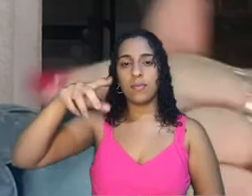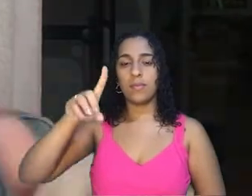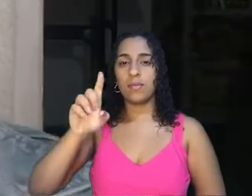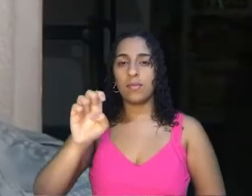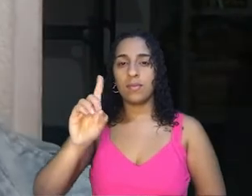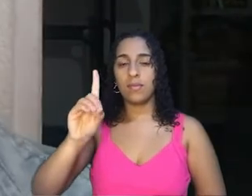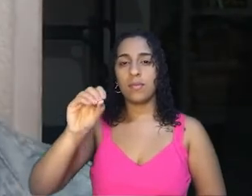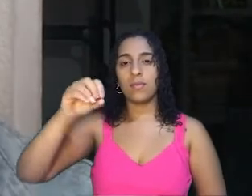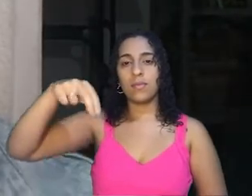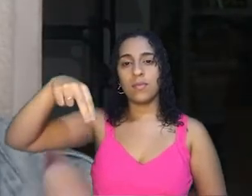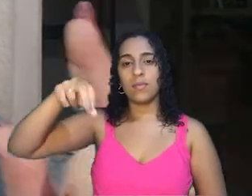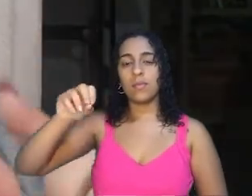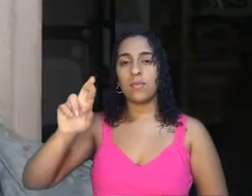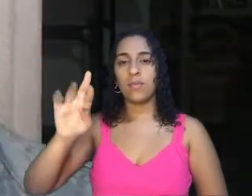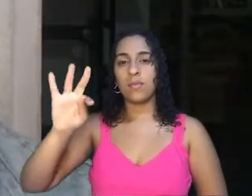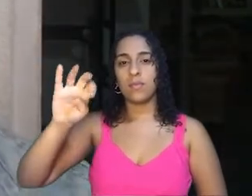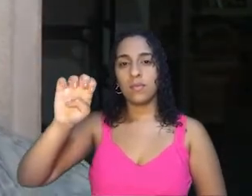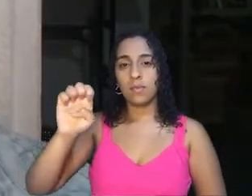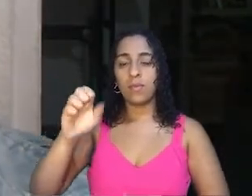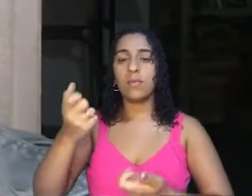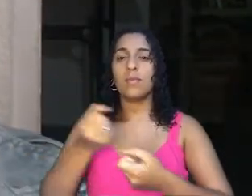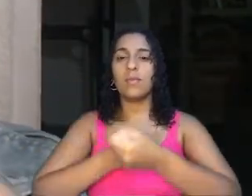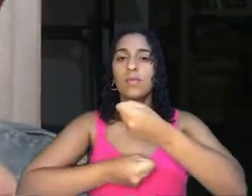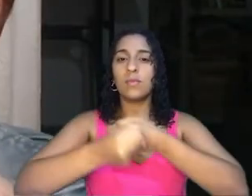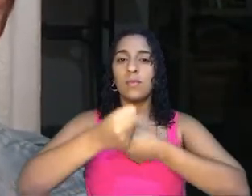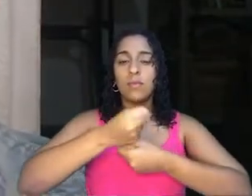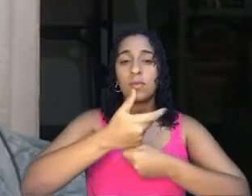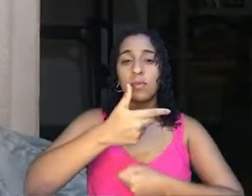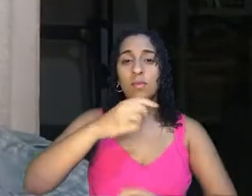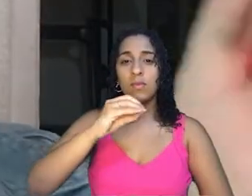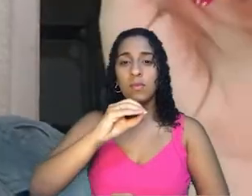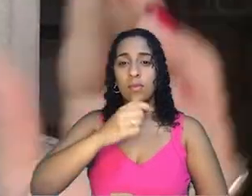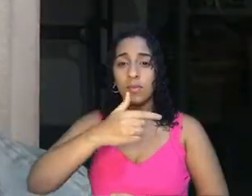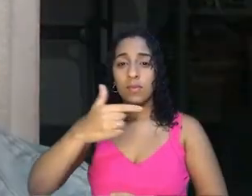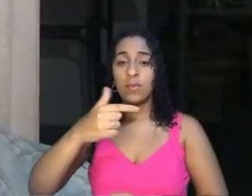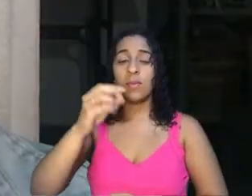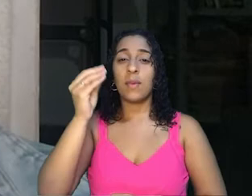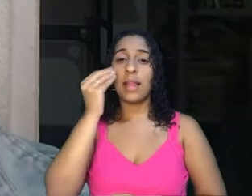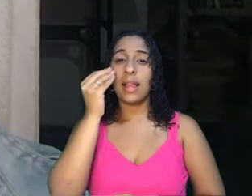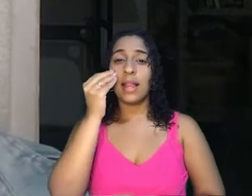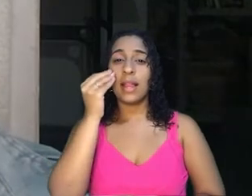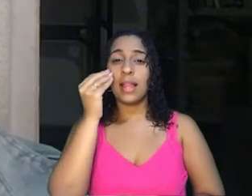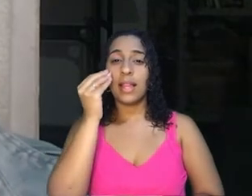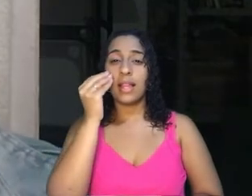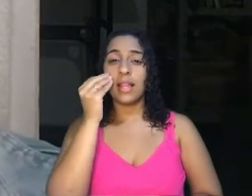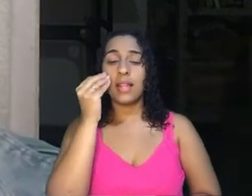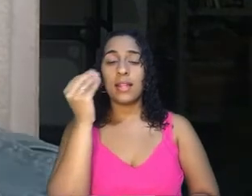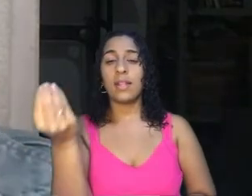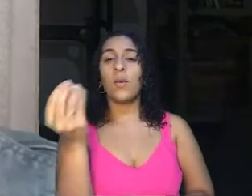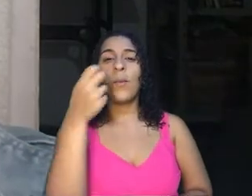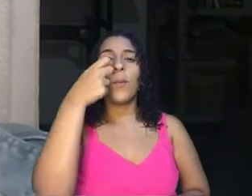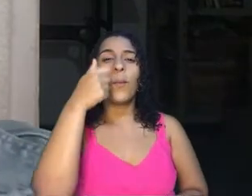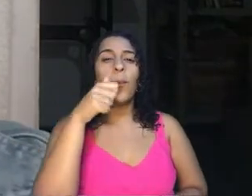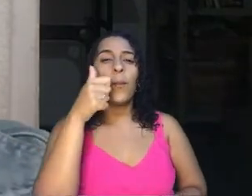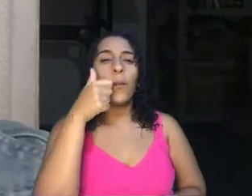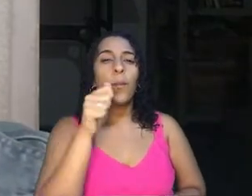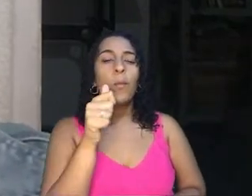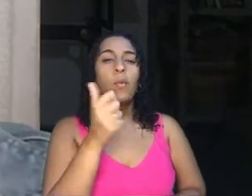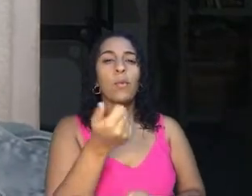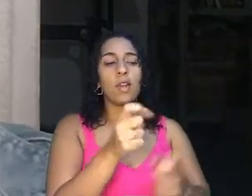ainda tento silenciá-la apagaram da história mas ela influenciou e influencia muito e muitas